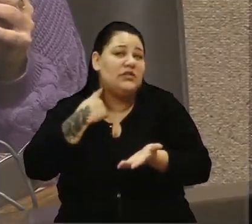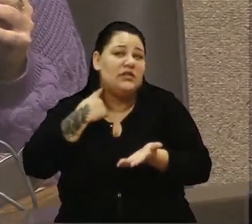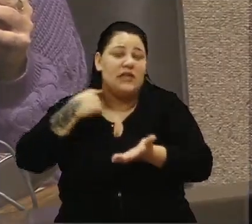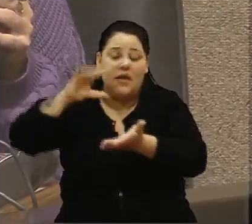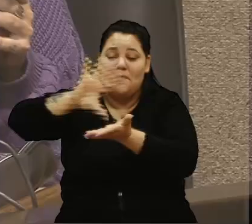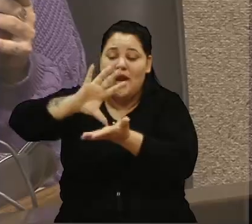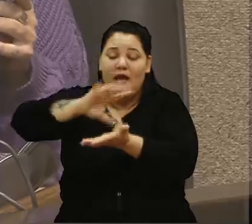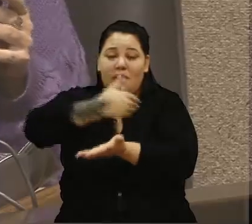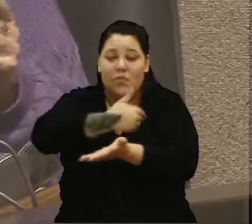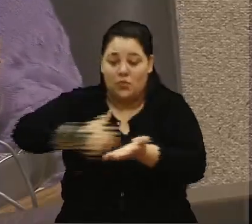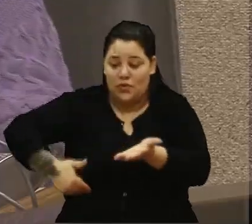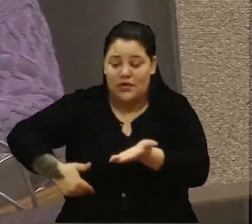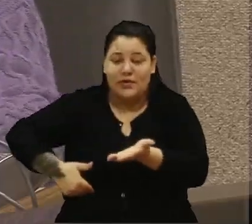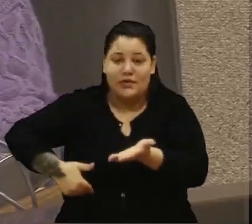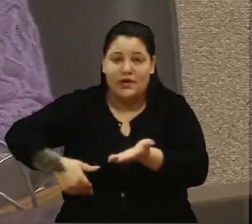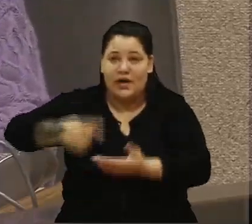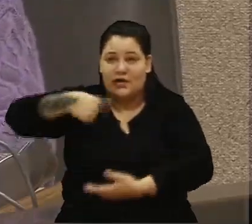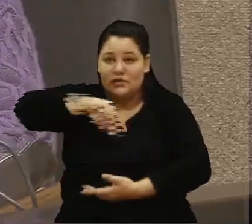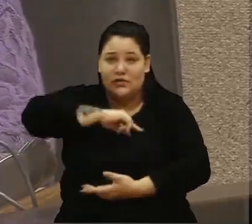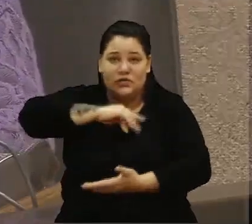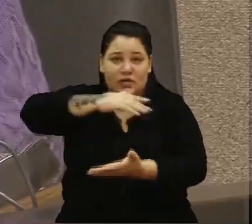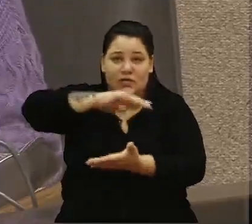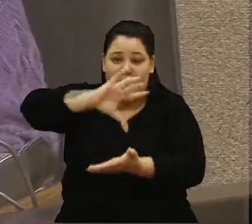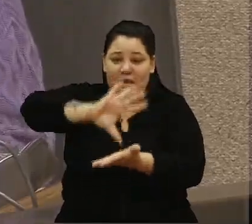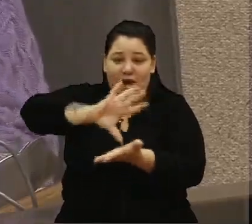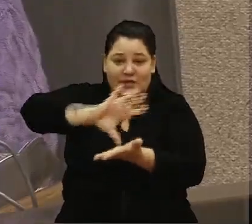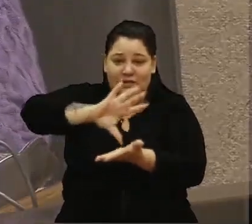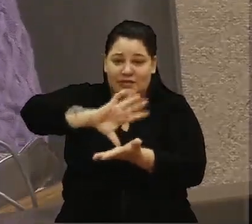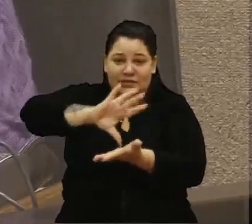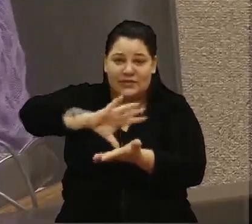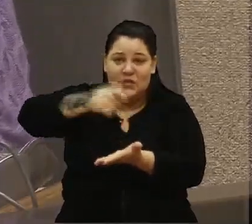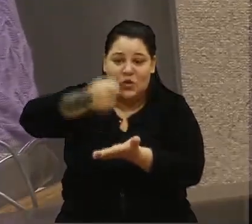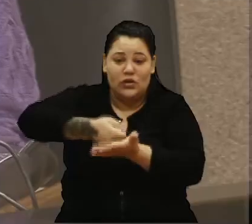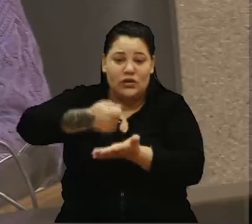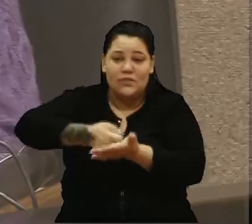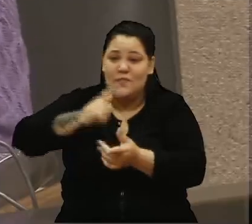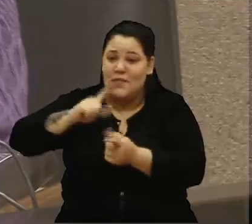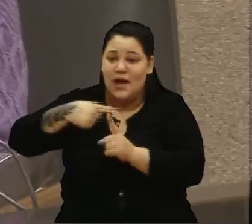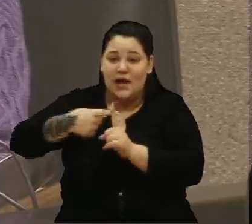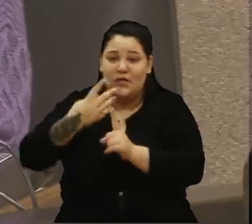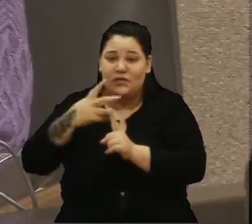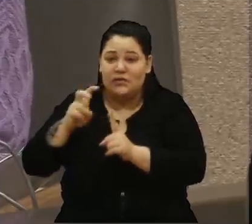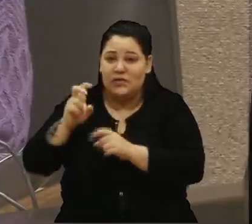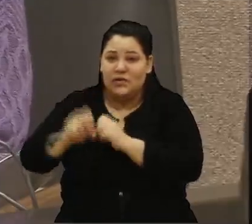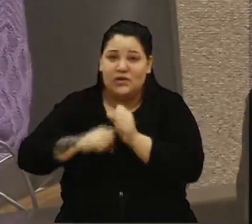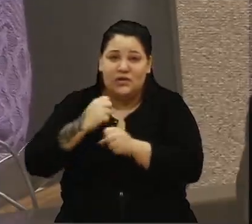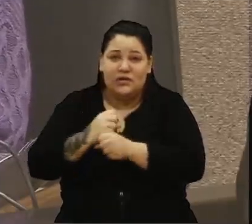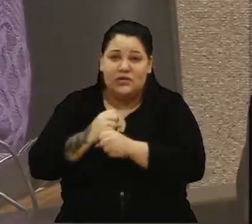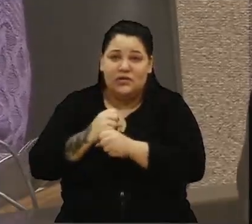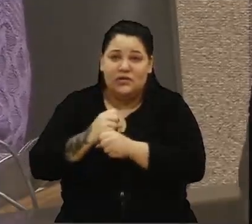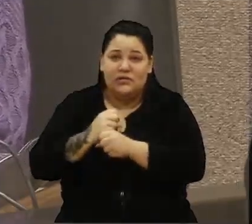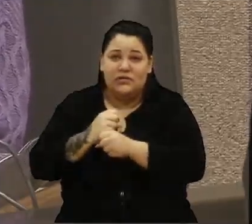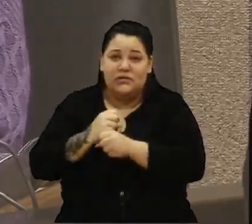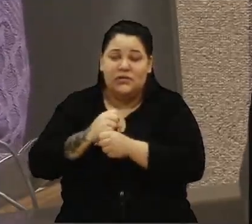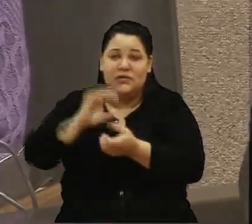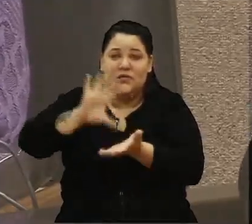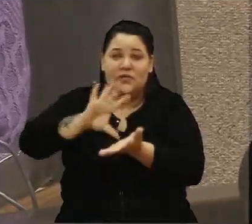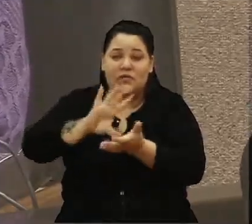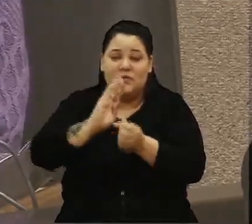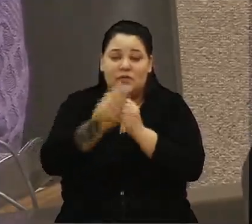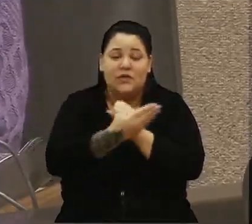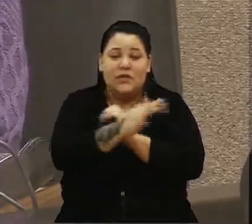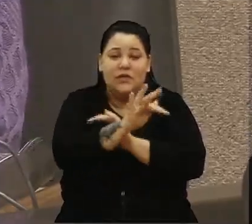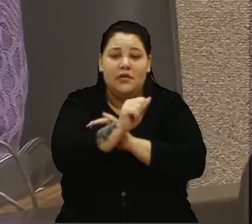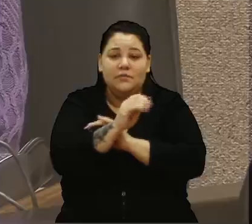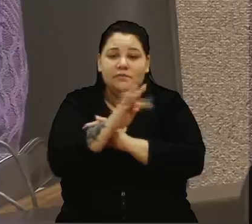públicas. As nossas praças estão lutando há mais de 4, 5 anos. A praça do bairro Fátima não tem uma lixeira. Como é que tu educa a